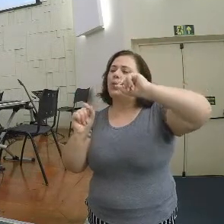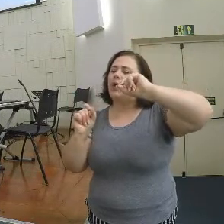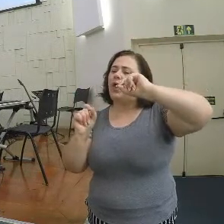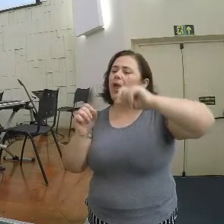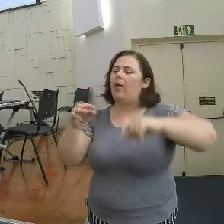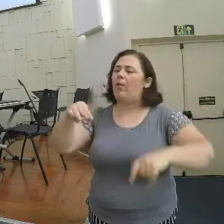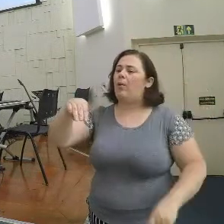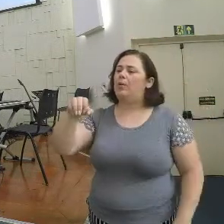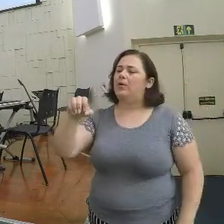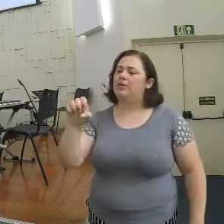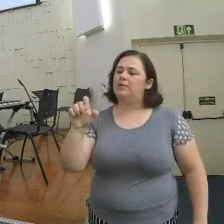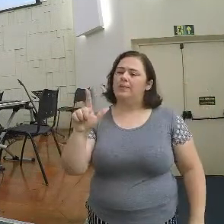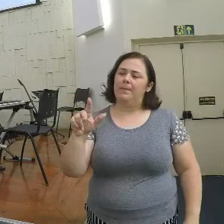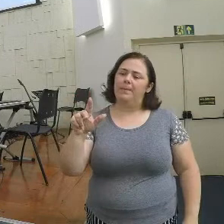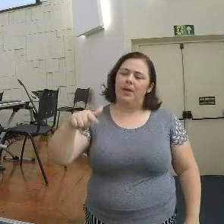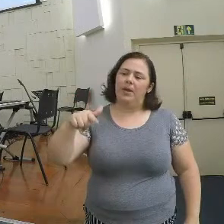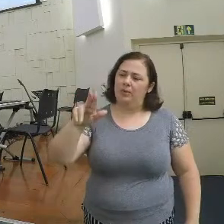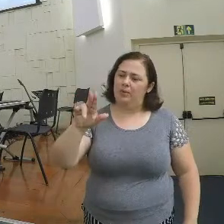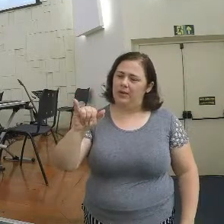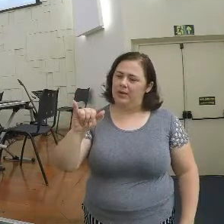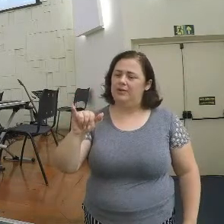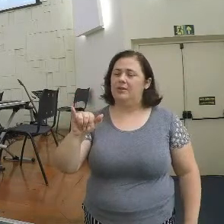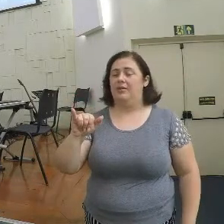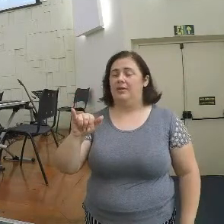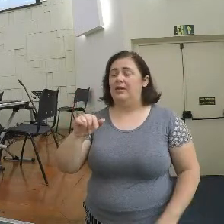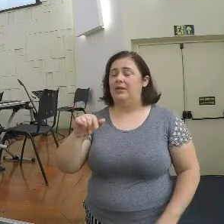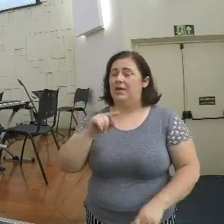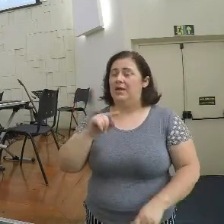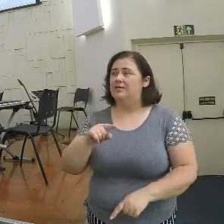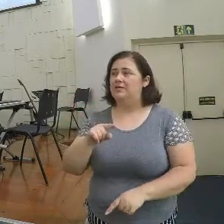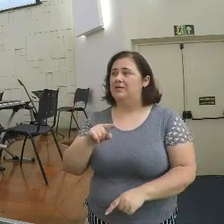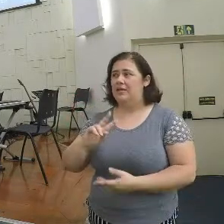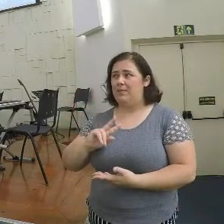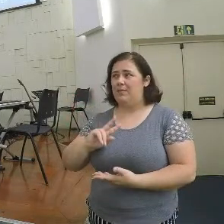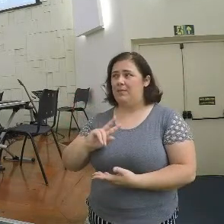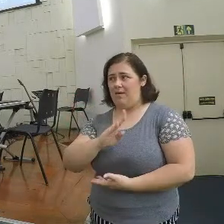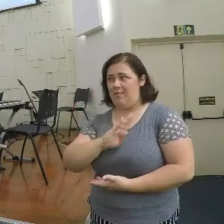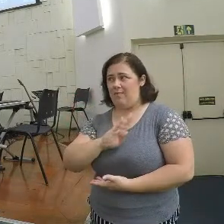verso 10. Hebreus 6, 10.